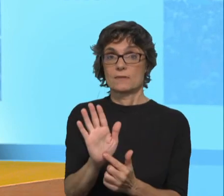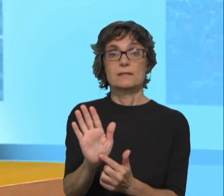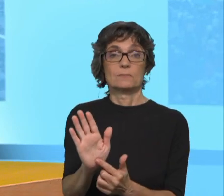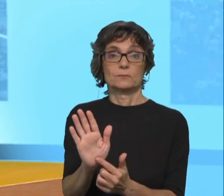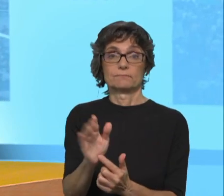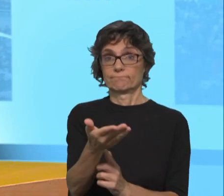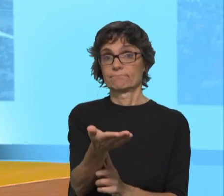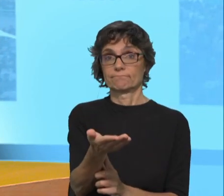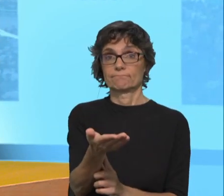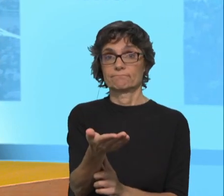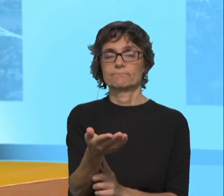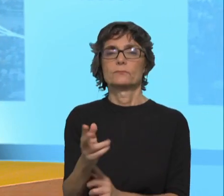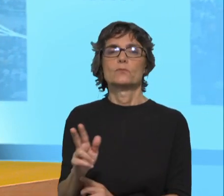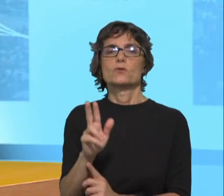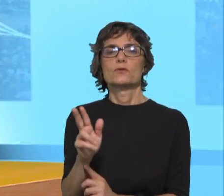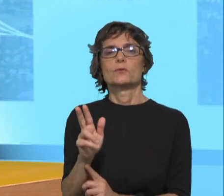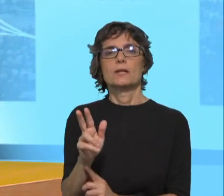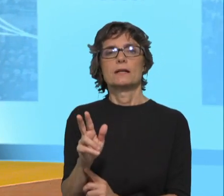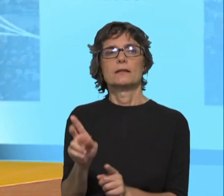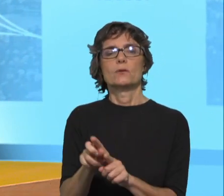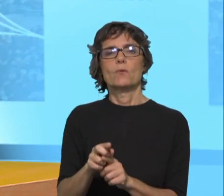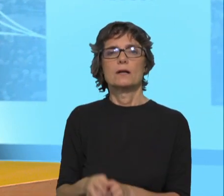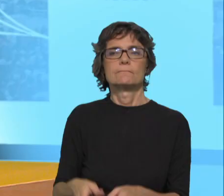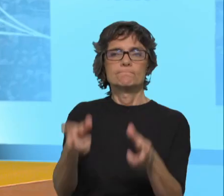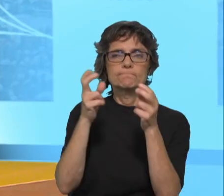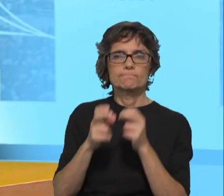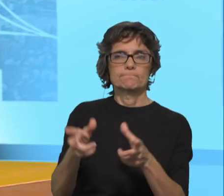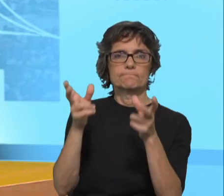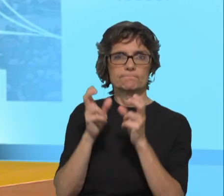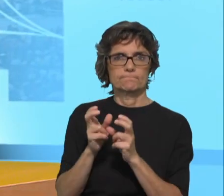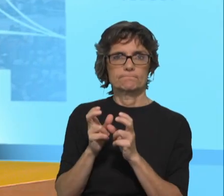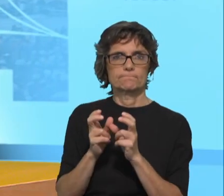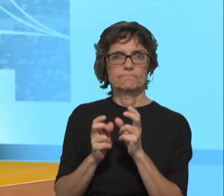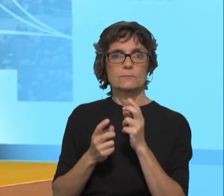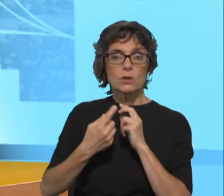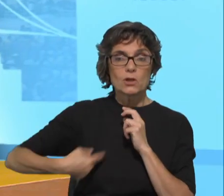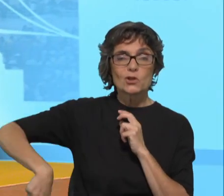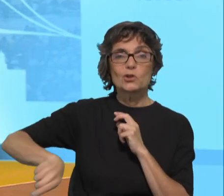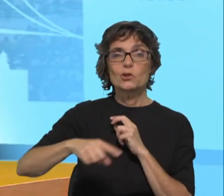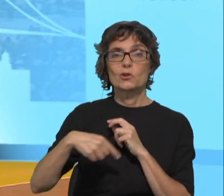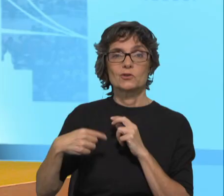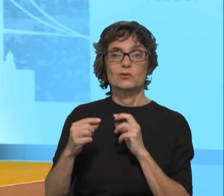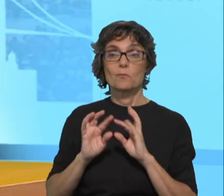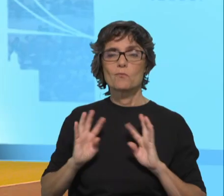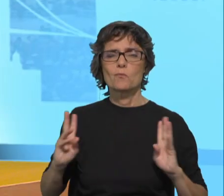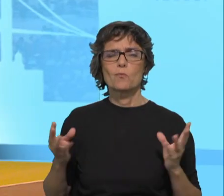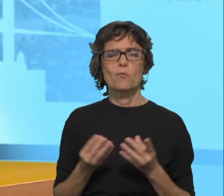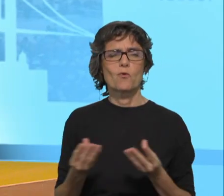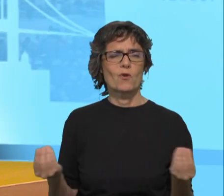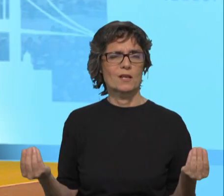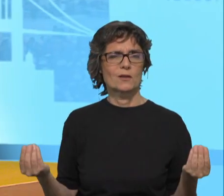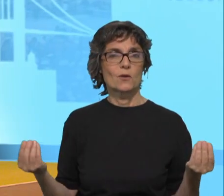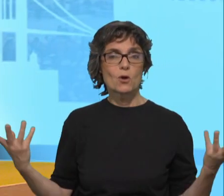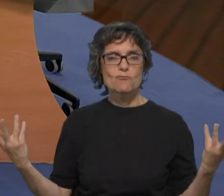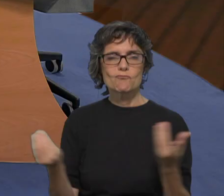mesmo. É o ouvirmos constantemente, afinal somos muitos, afinal